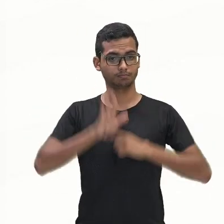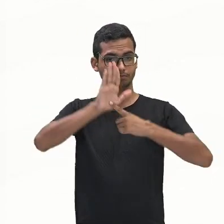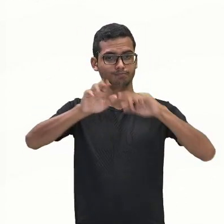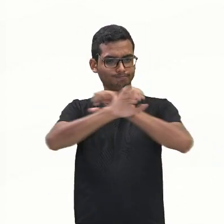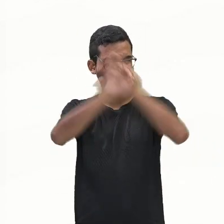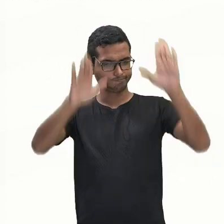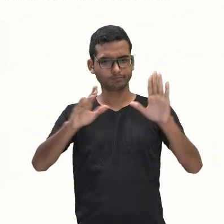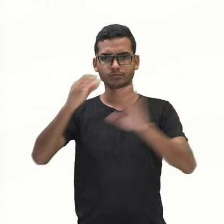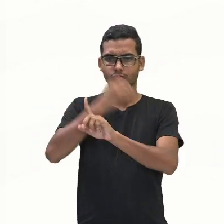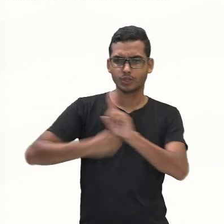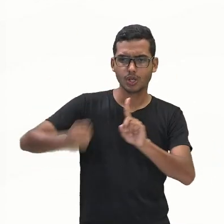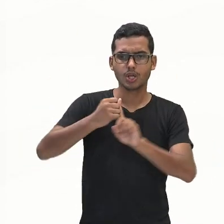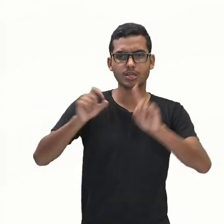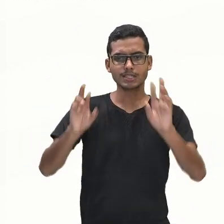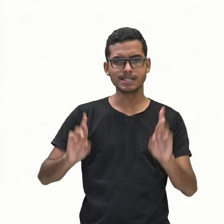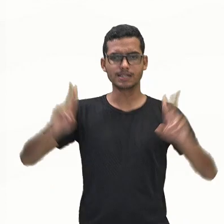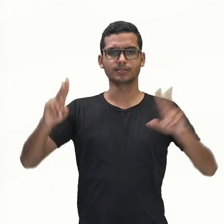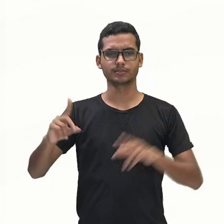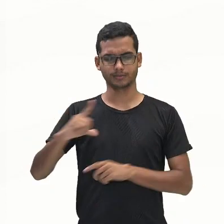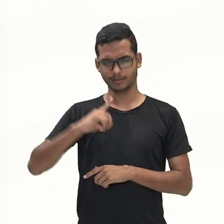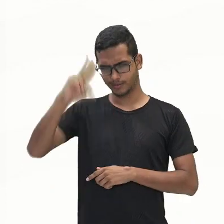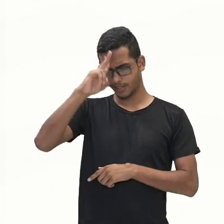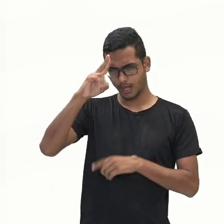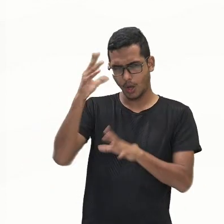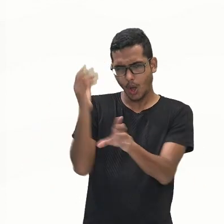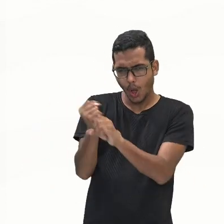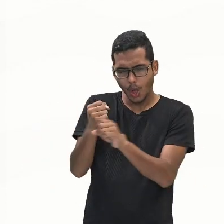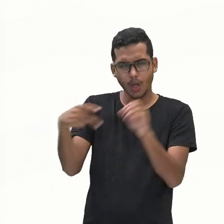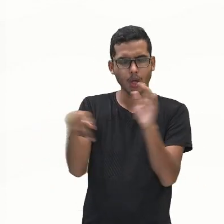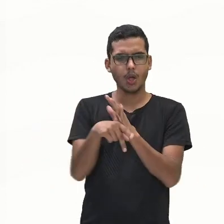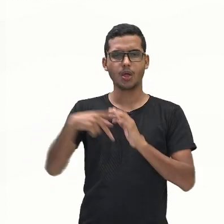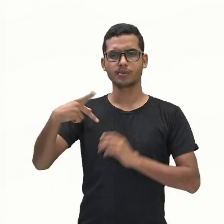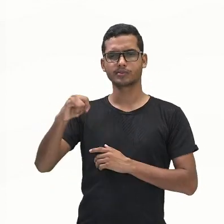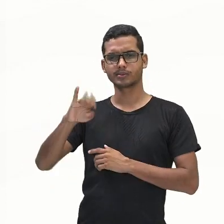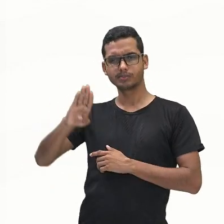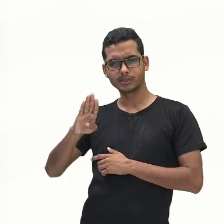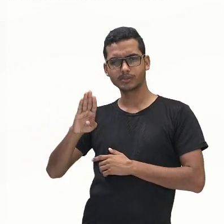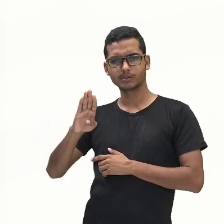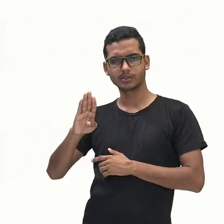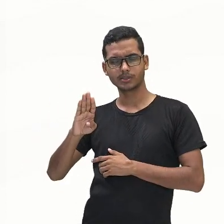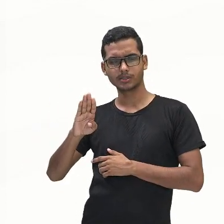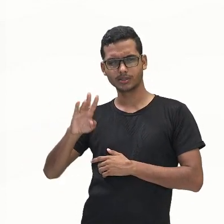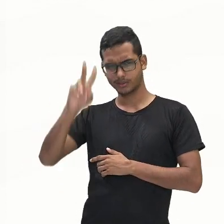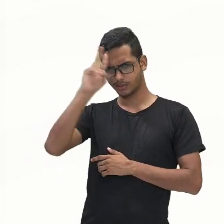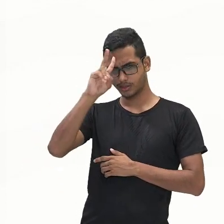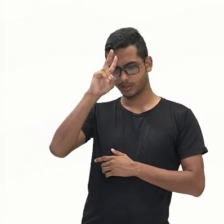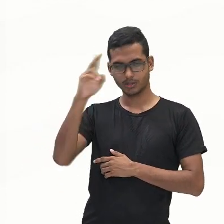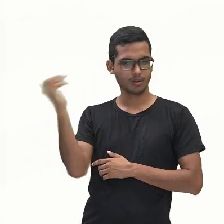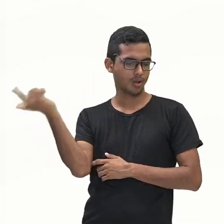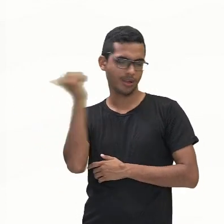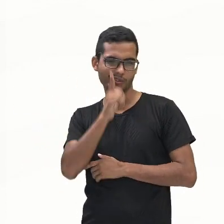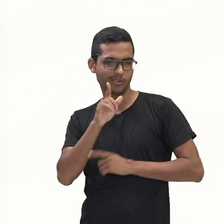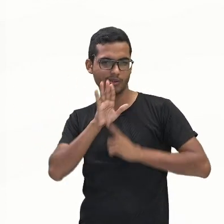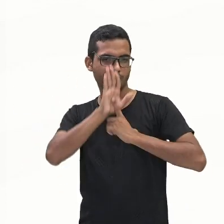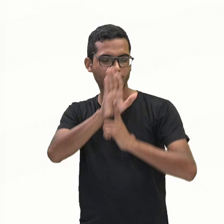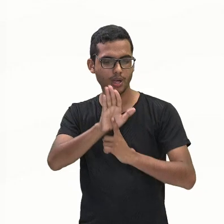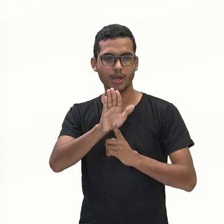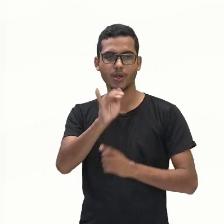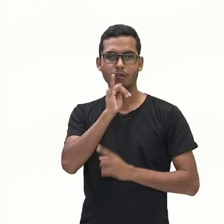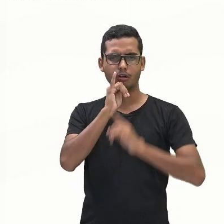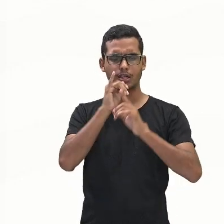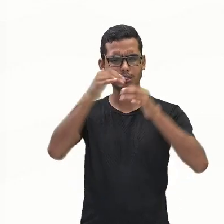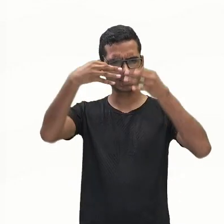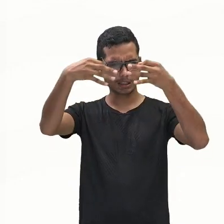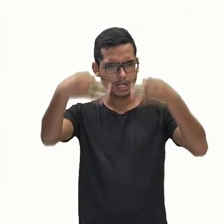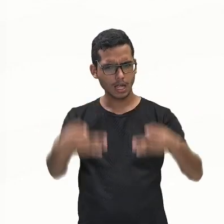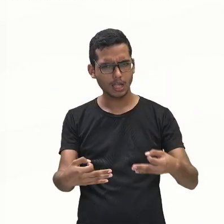diferenças sociais. Lembra que eu falei do cálculo da renda, do PIB? Então, ela não vai refletir ali a